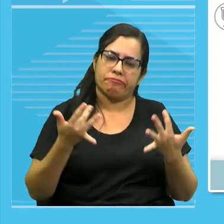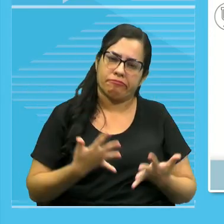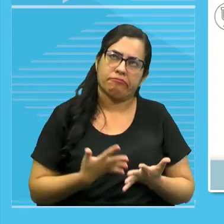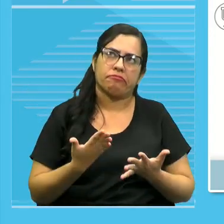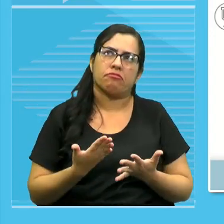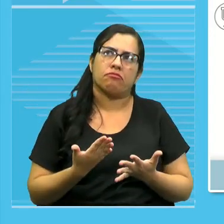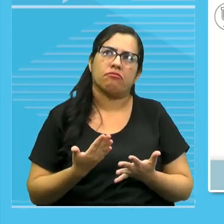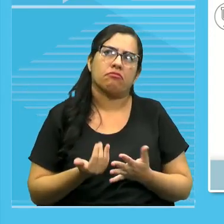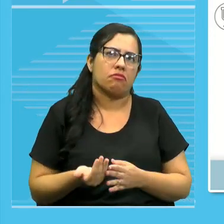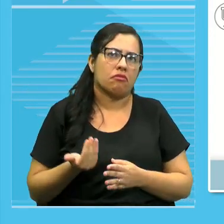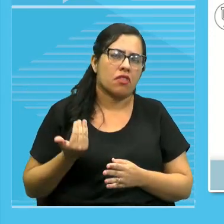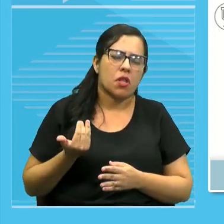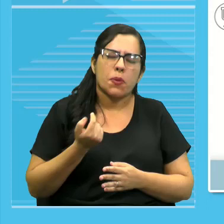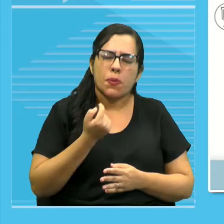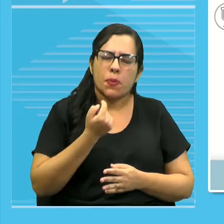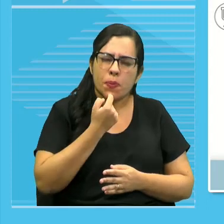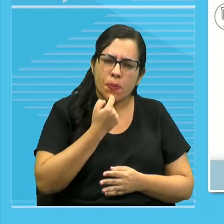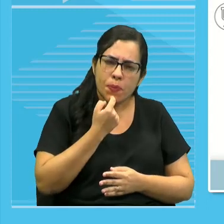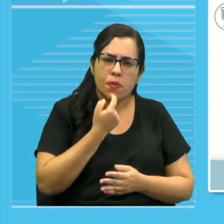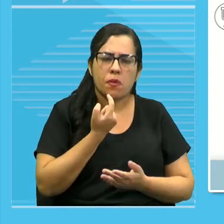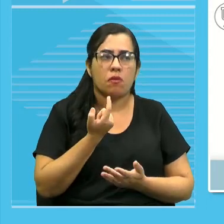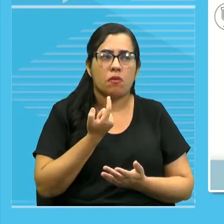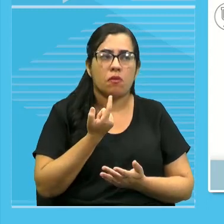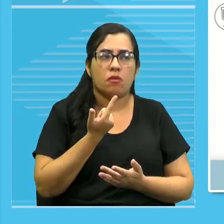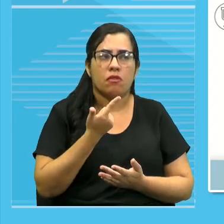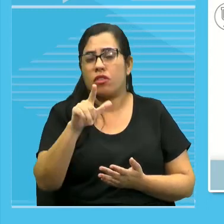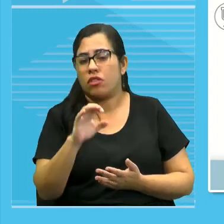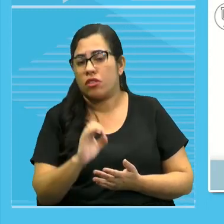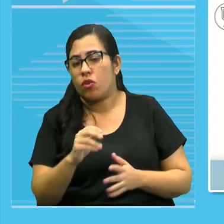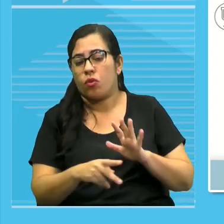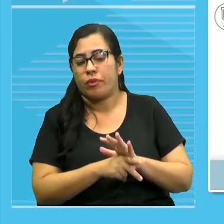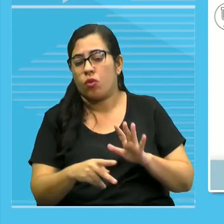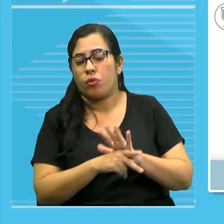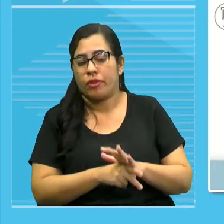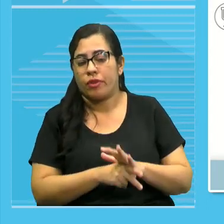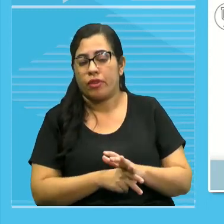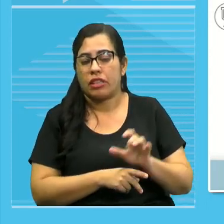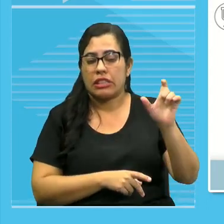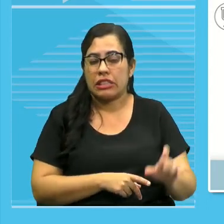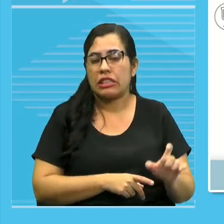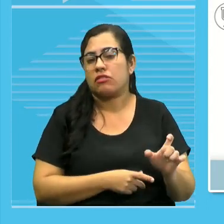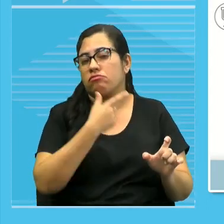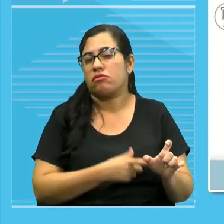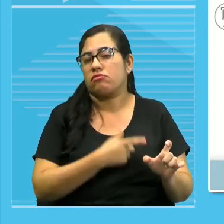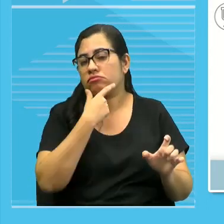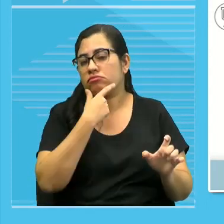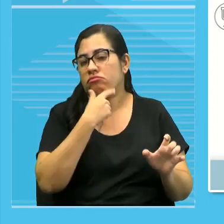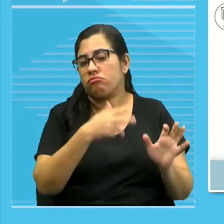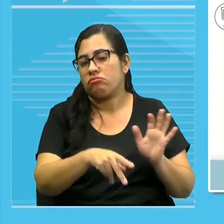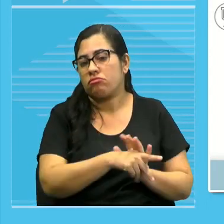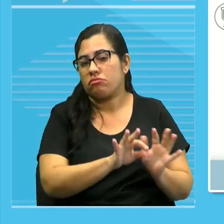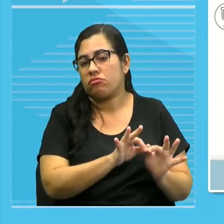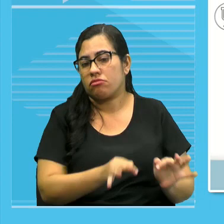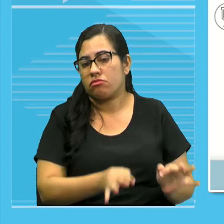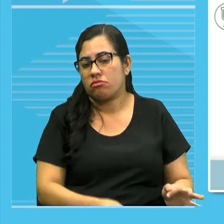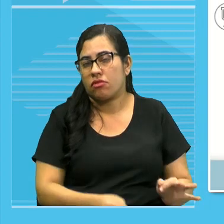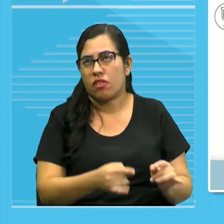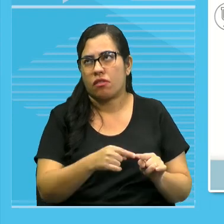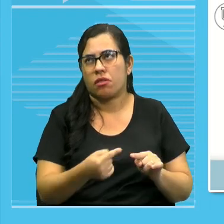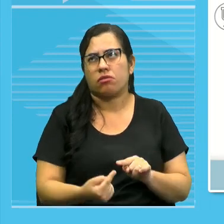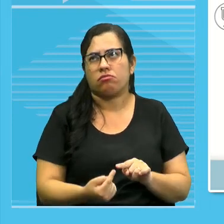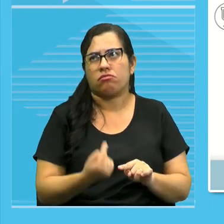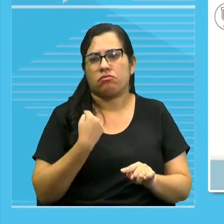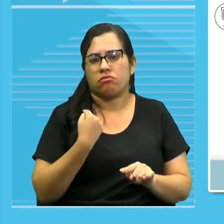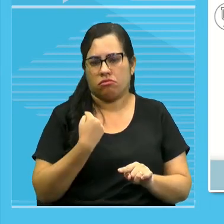próximo aqui no caso como Lô é masculino singular ele vai se referir a algo anterior